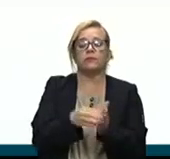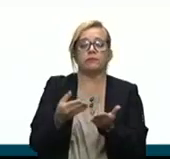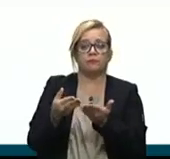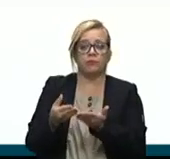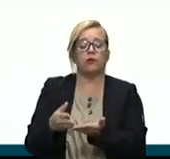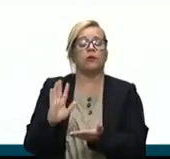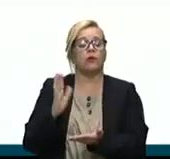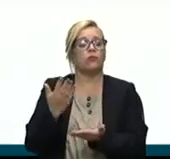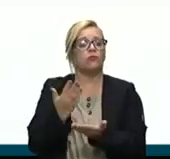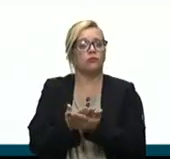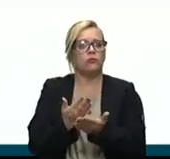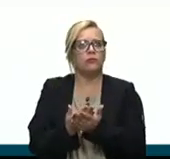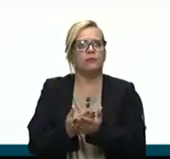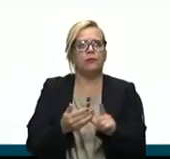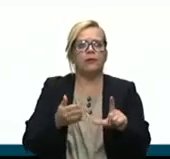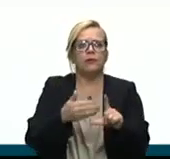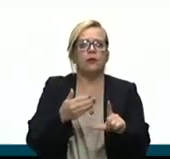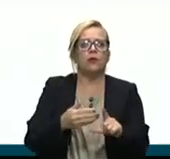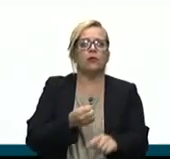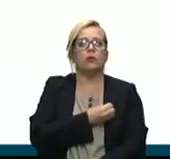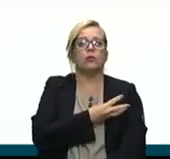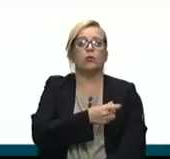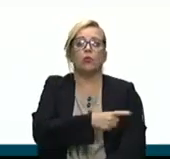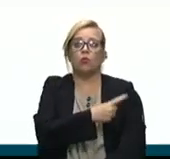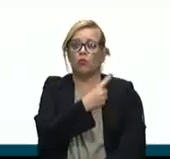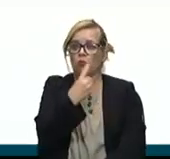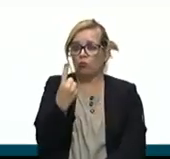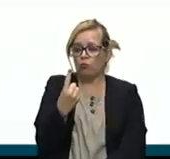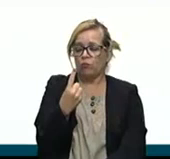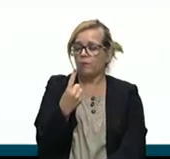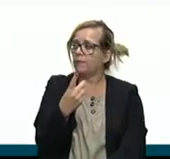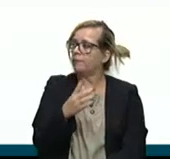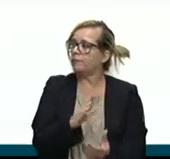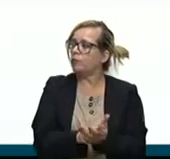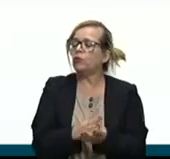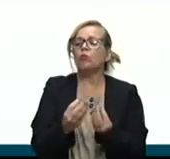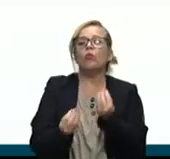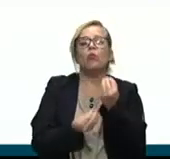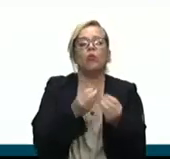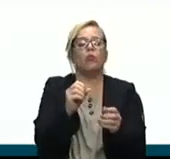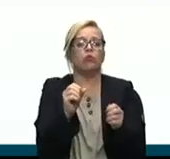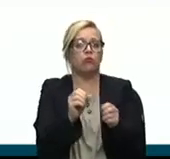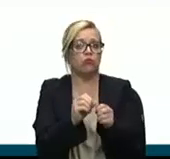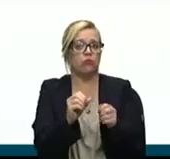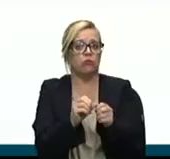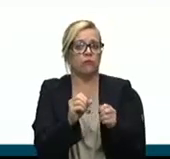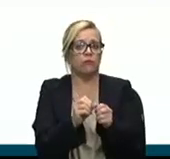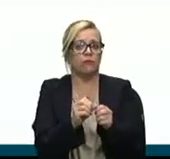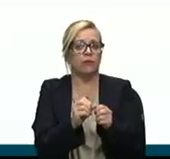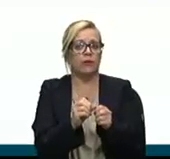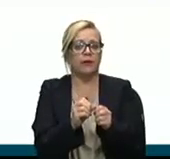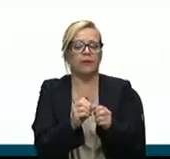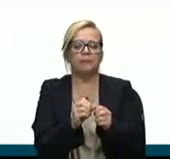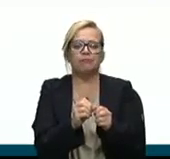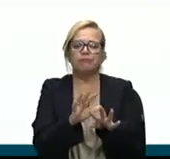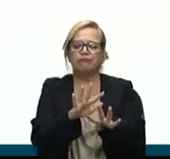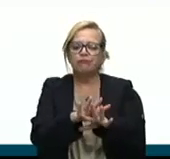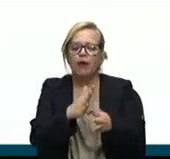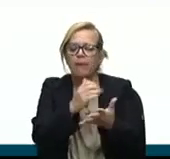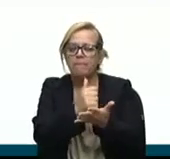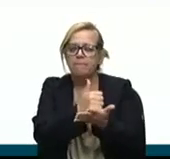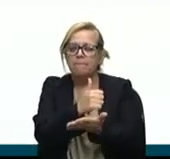nós estudamos lá na teleaula 1. Conhecimentos procedimentais. Operações aritméticas básicas e